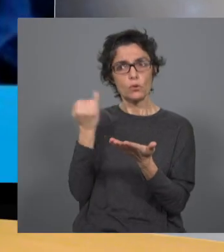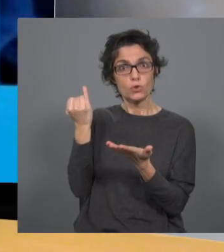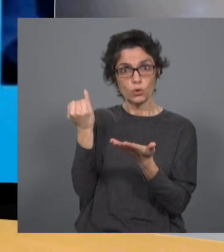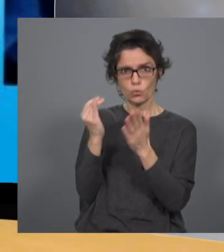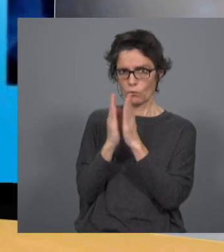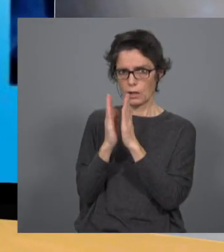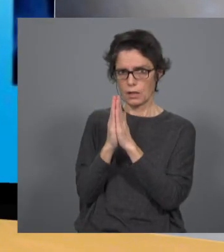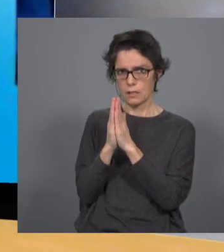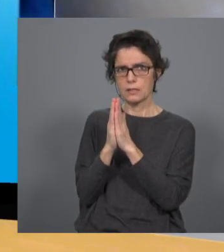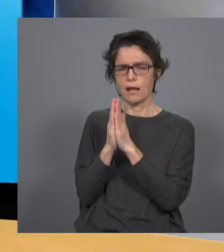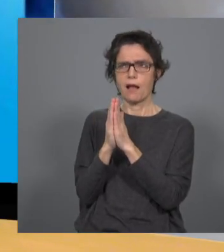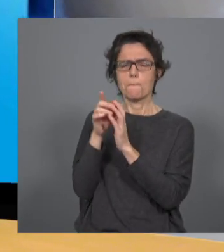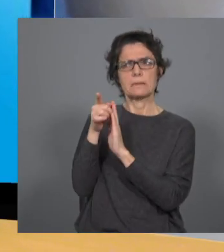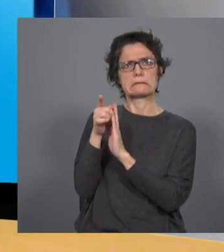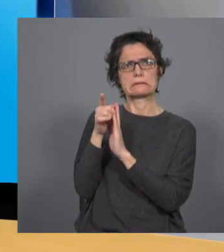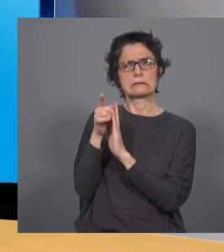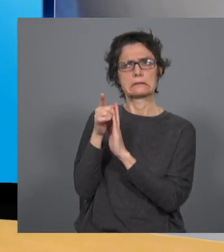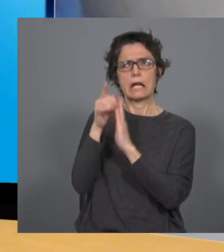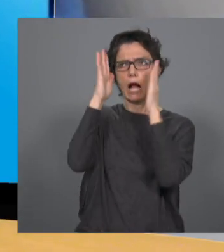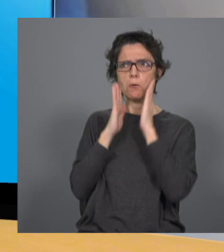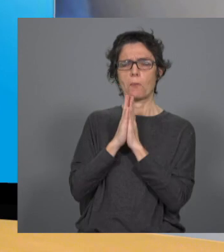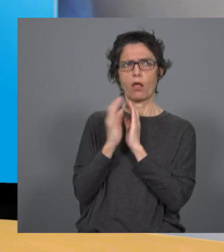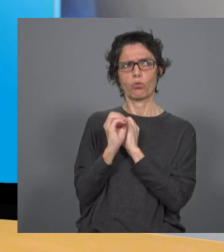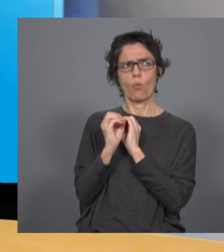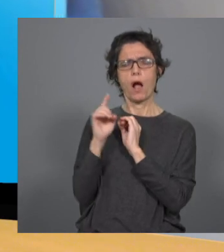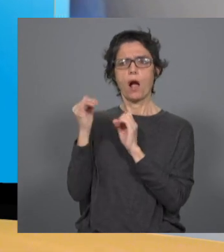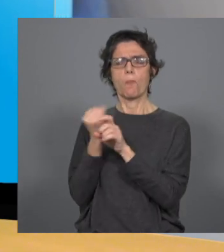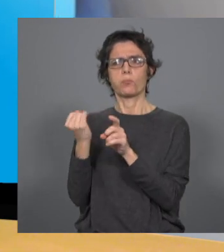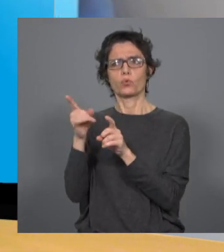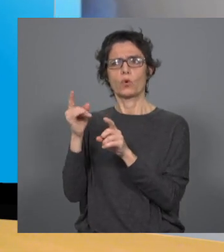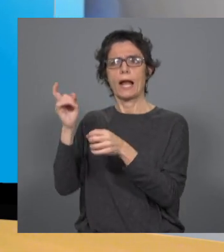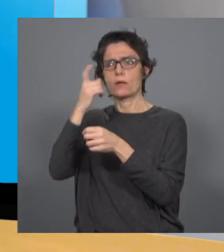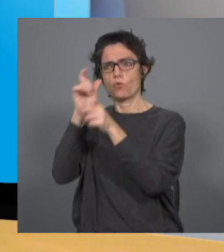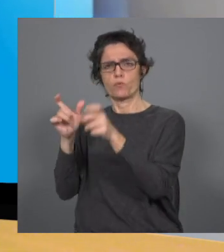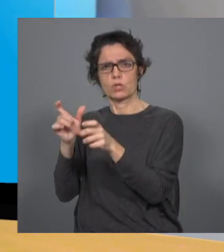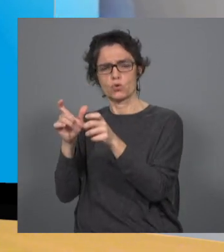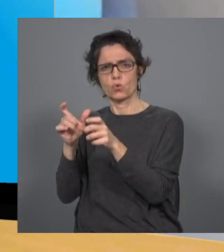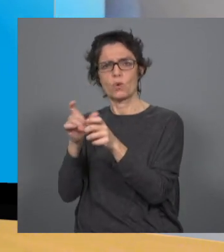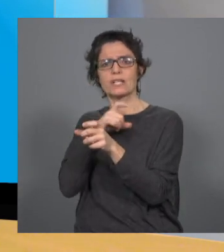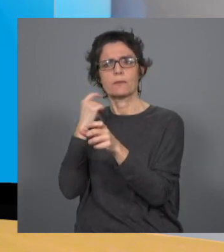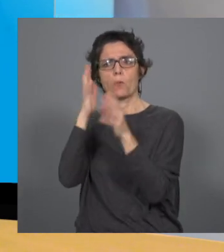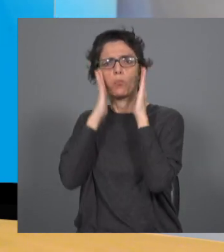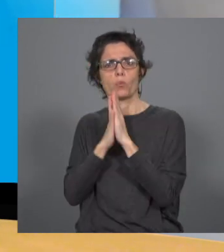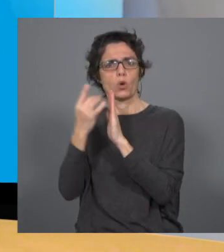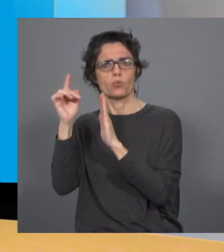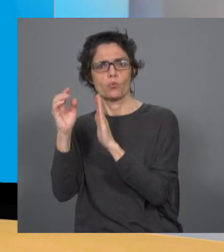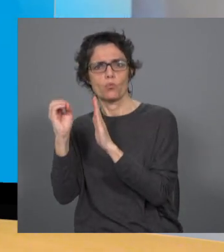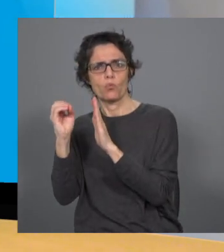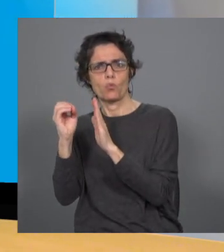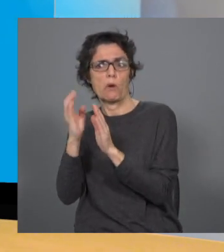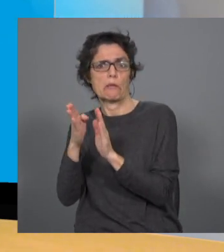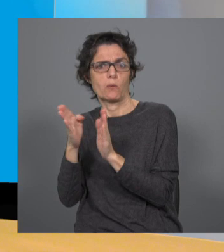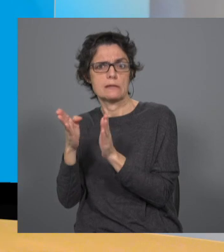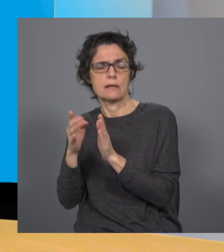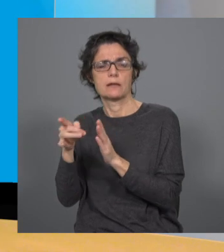religioso... Não é religioso, é secular. Porque é um instituto secular. Sim, exatamente. Privilegiam também de forma muito particular o